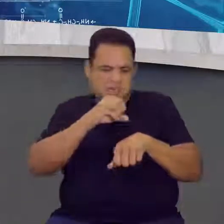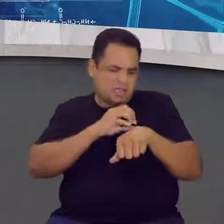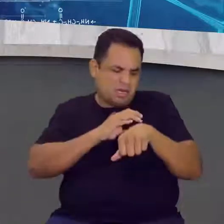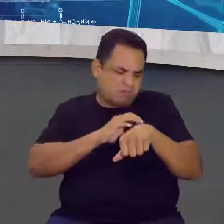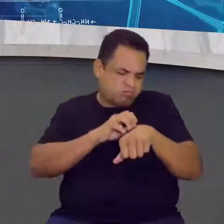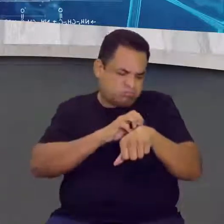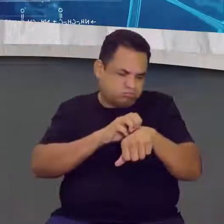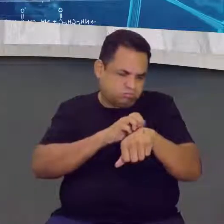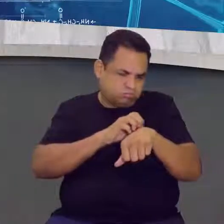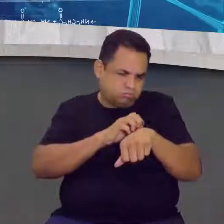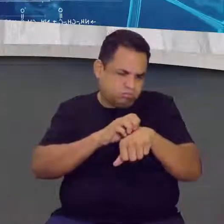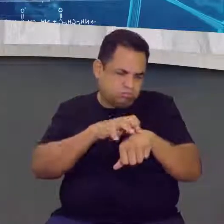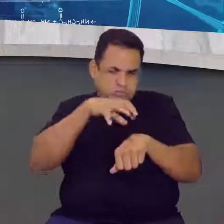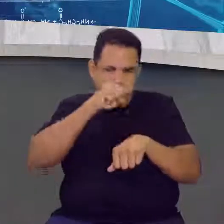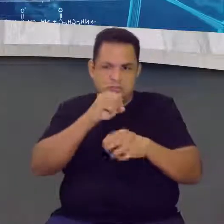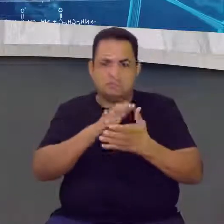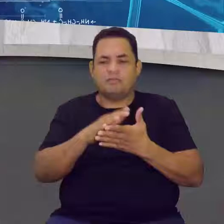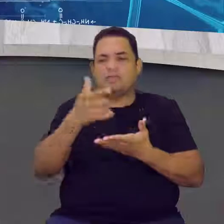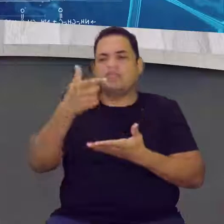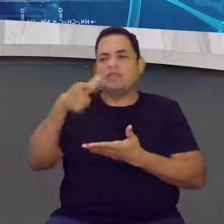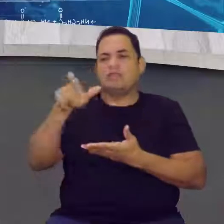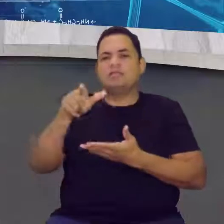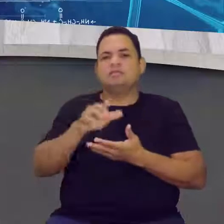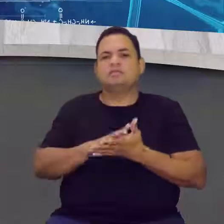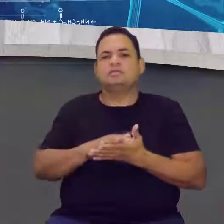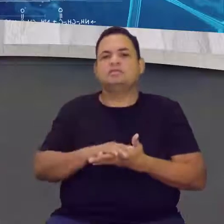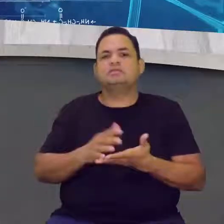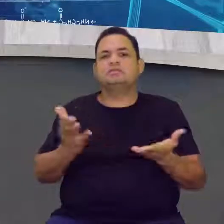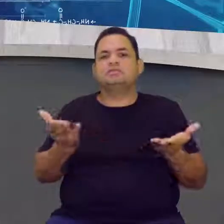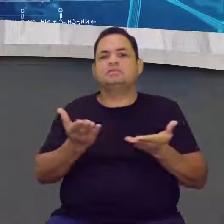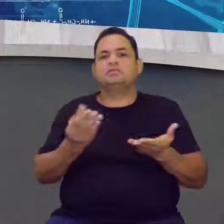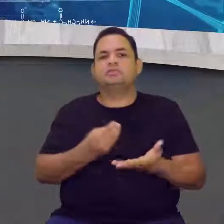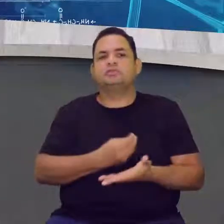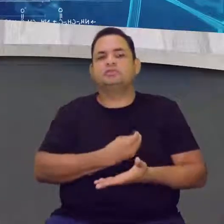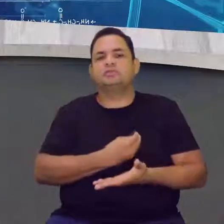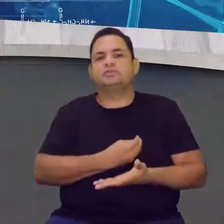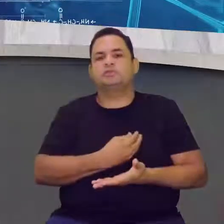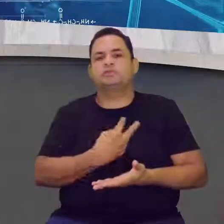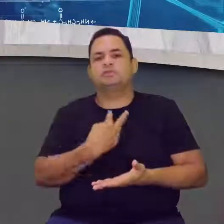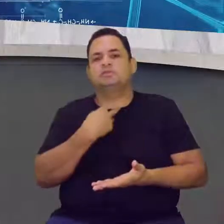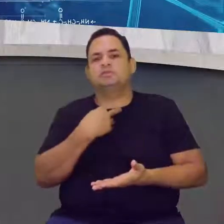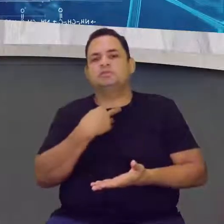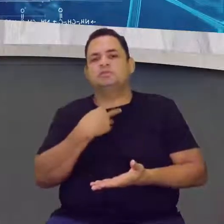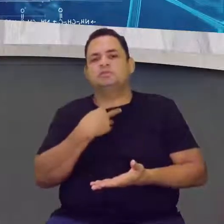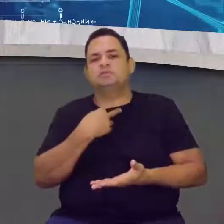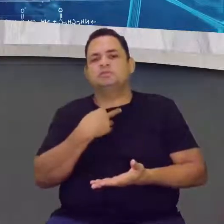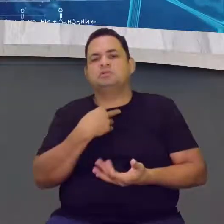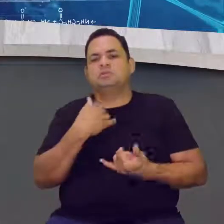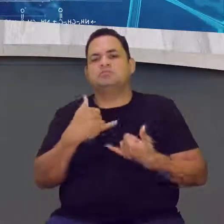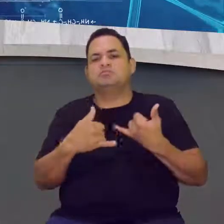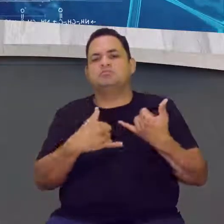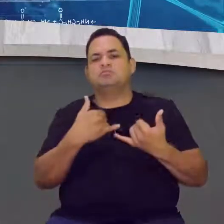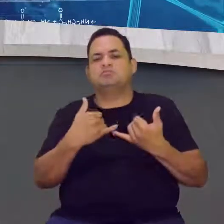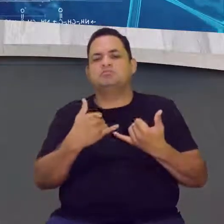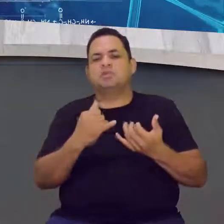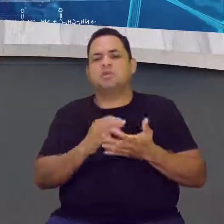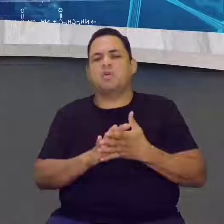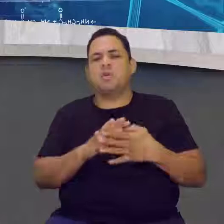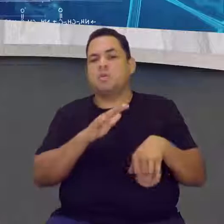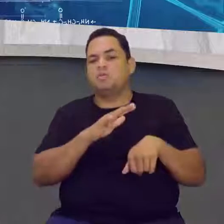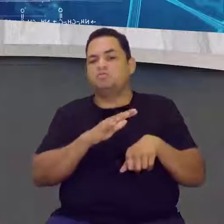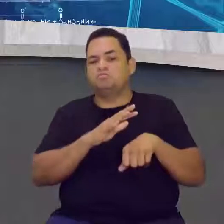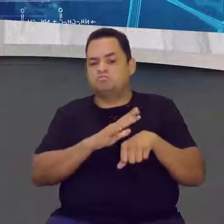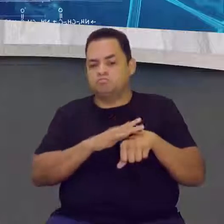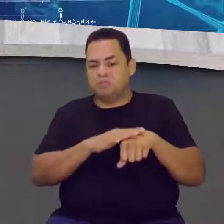rinite e outras situações. E hoje em dia a gente vive numa situação que nós não podemos brincar com doenças respiratórias,